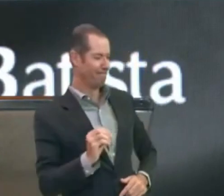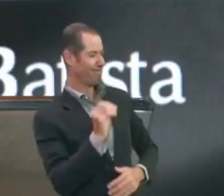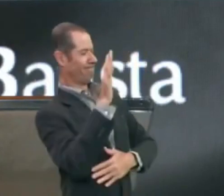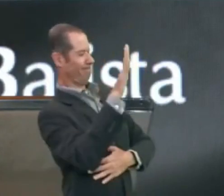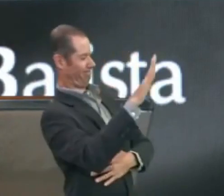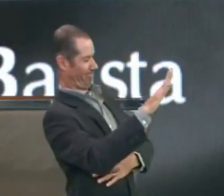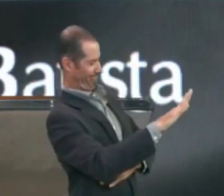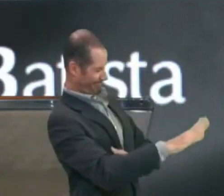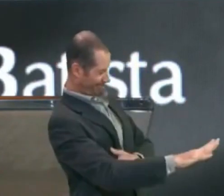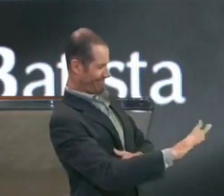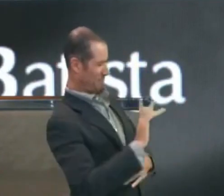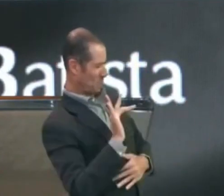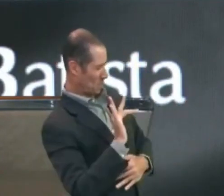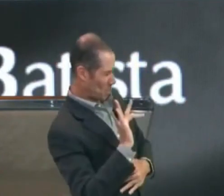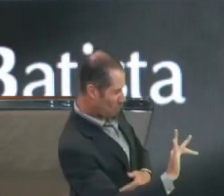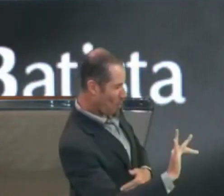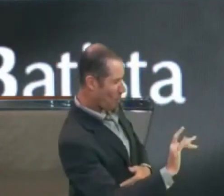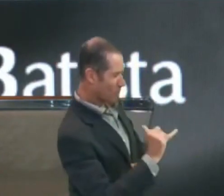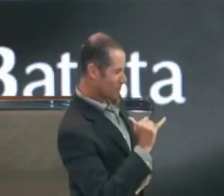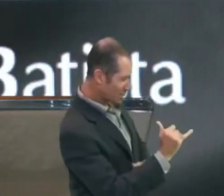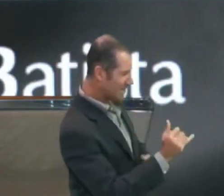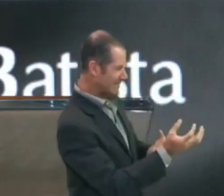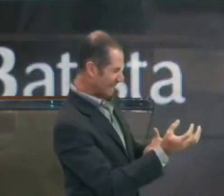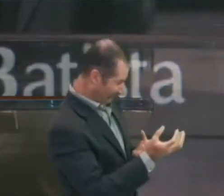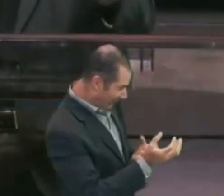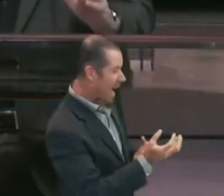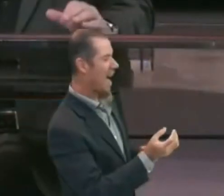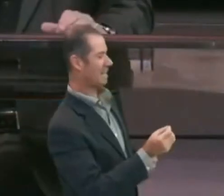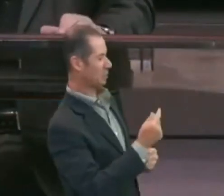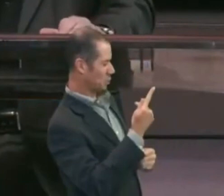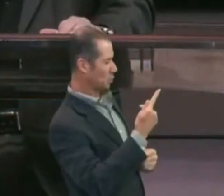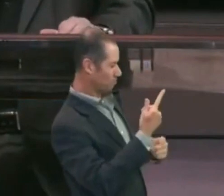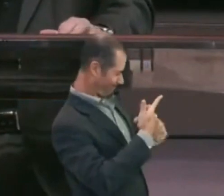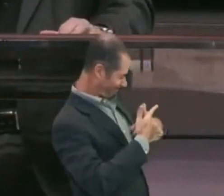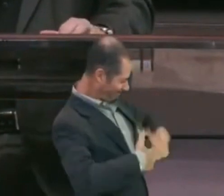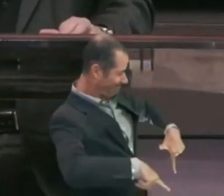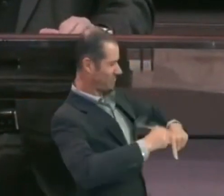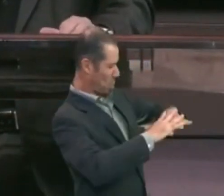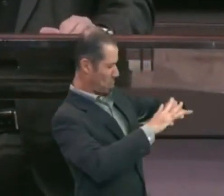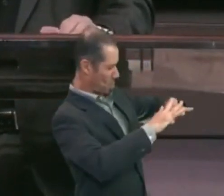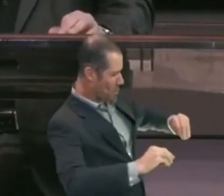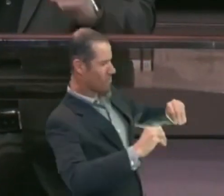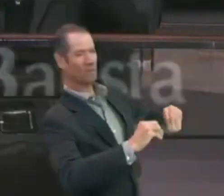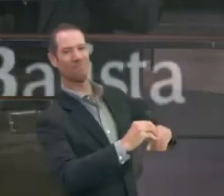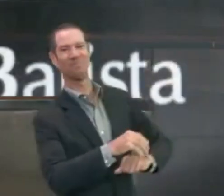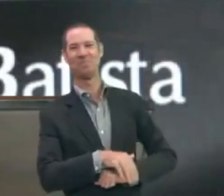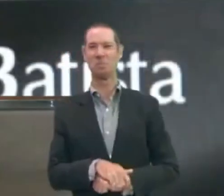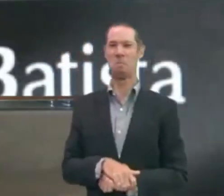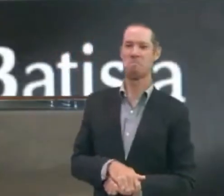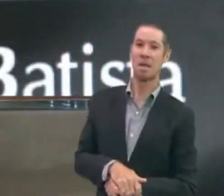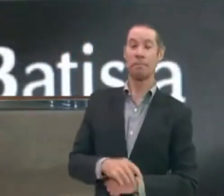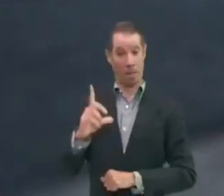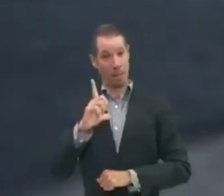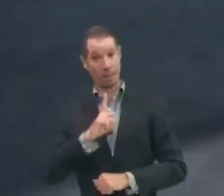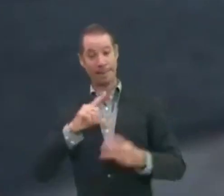estendeu a mão, tocou nele e disse: quero, seja purificado. E aqui a gente tem